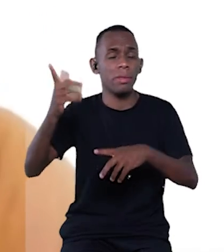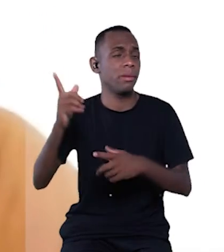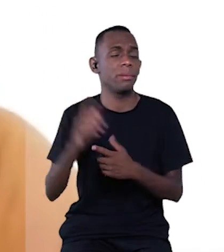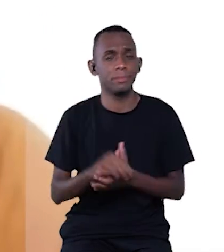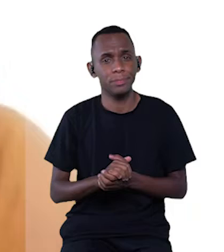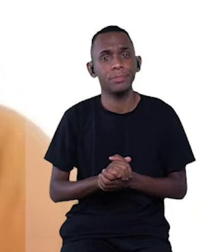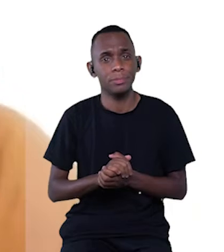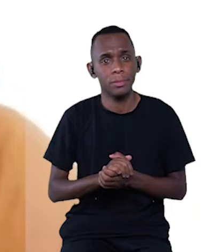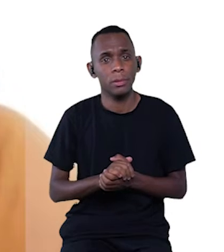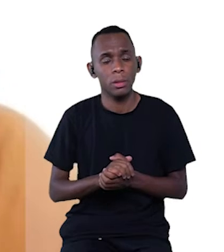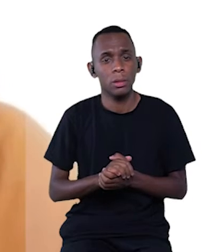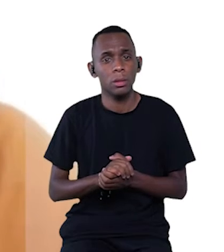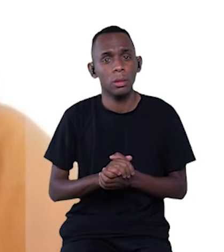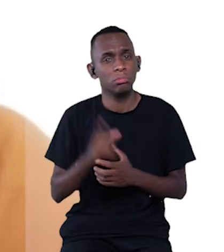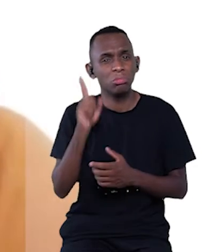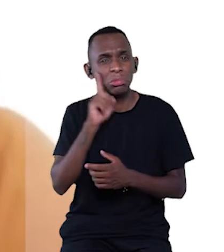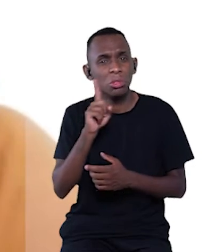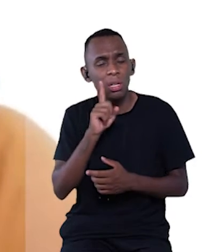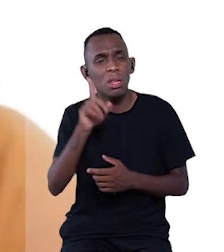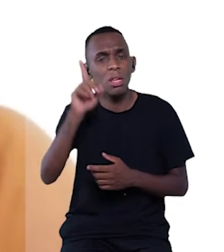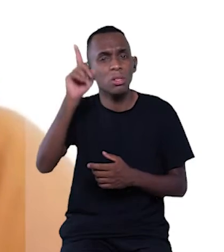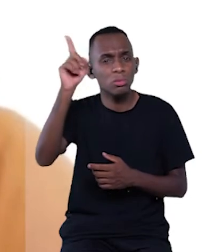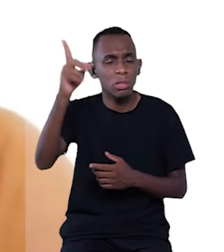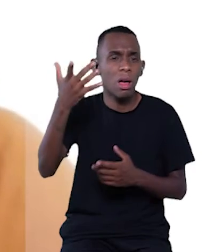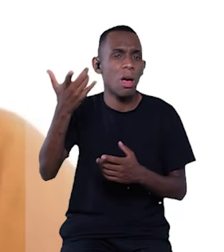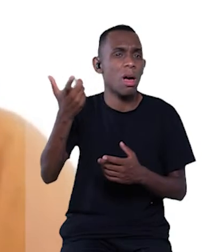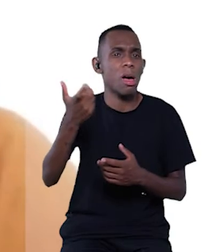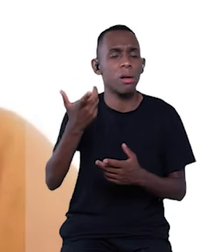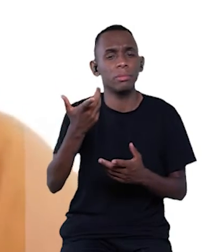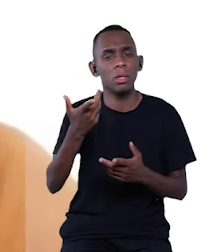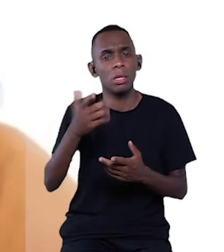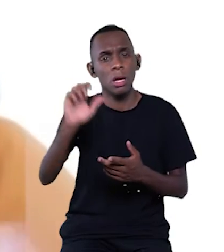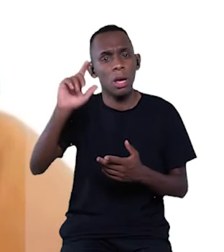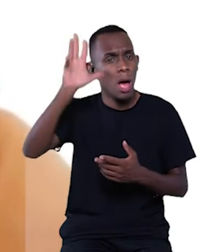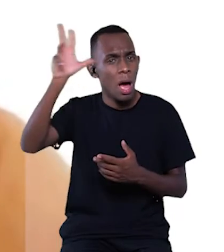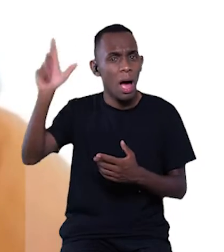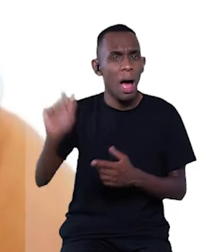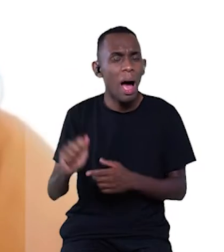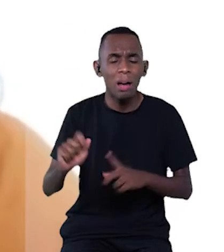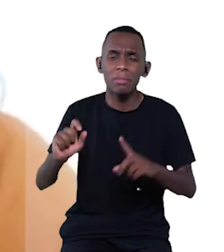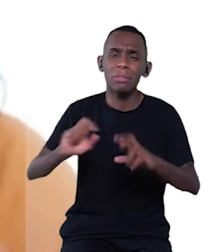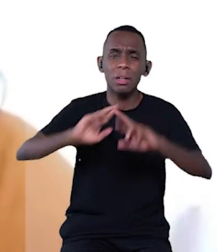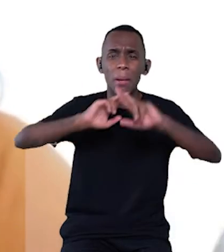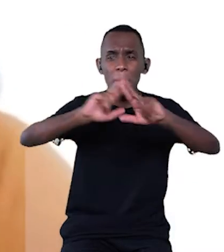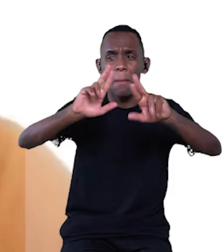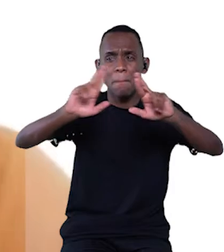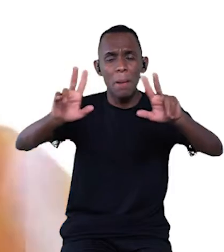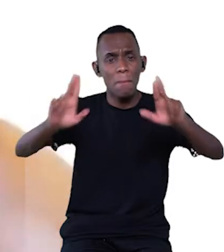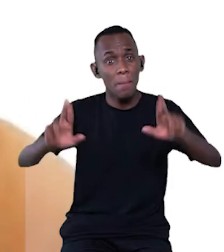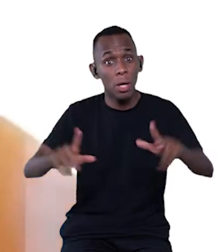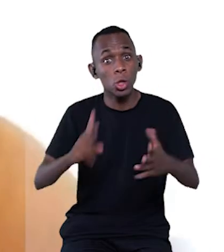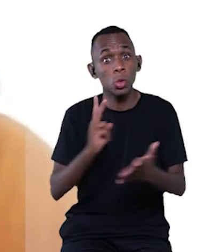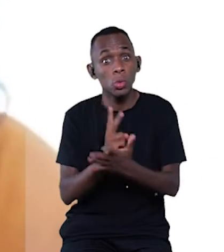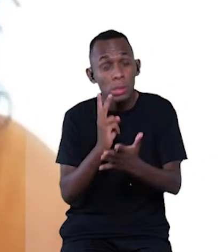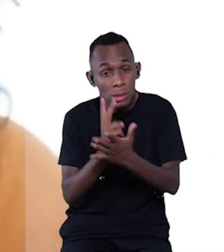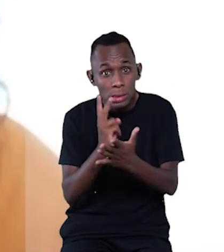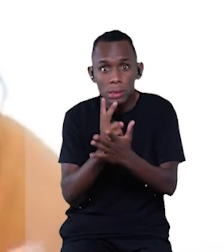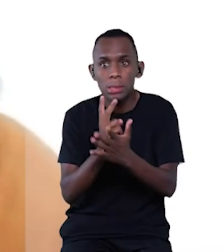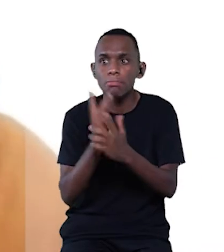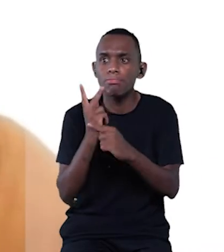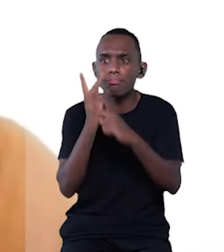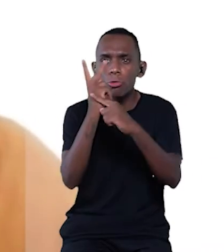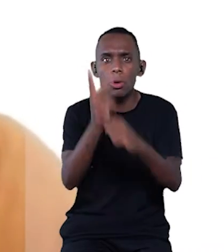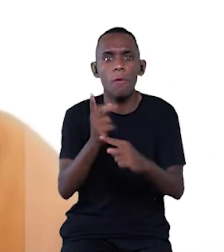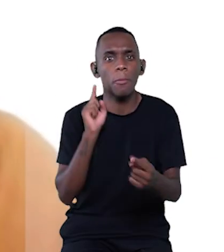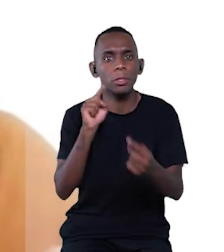da África, Taiwan. Então, isso me fascinava, assim, e eu sempre buscava, por meio